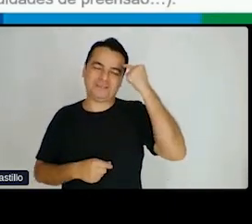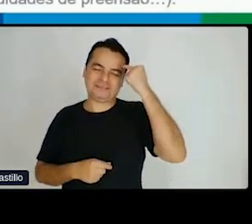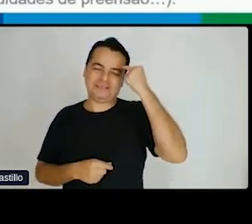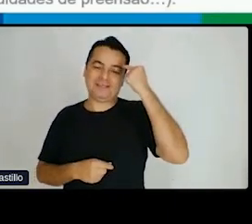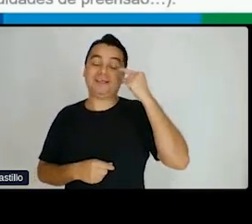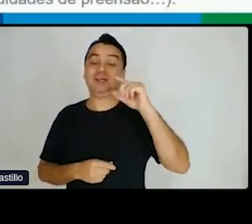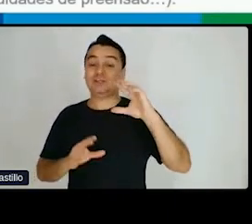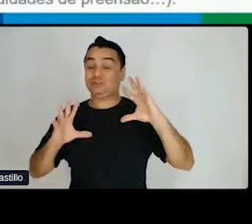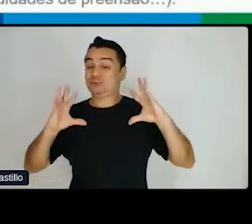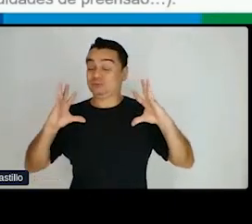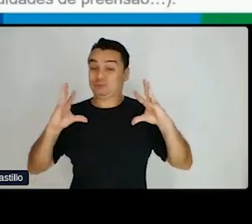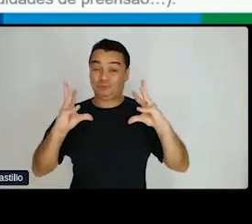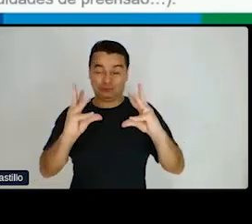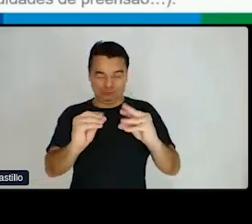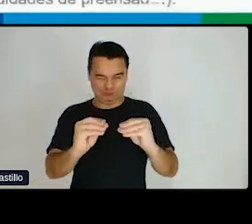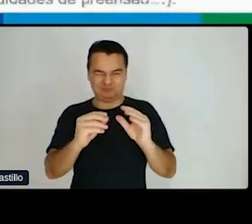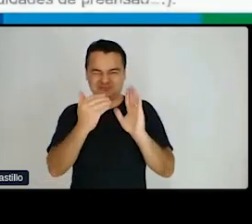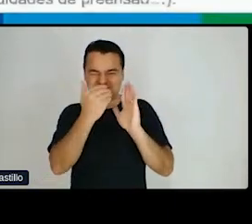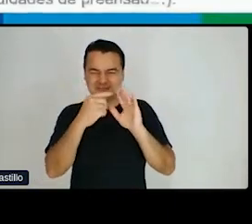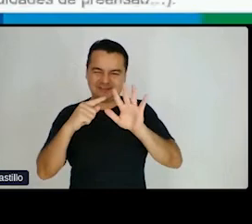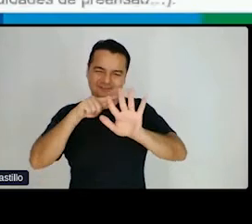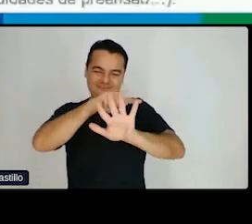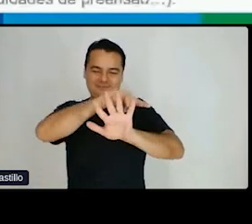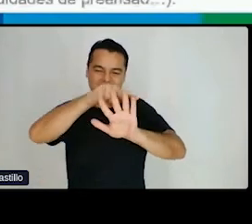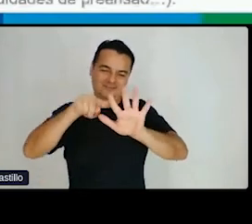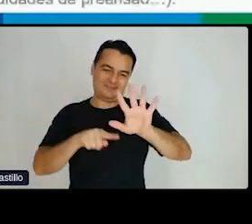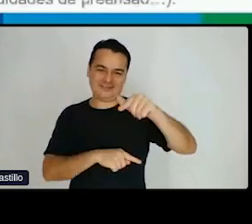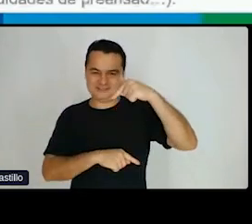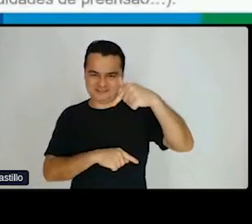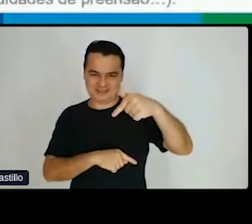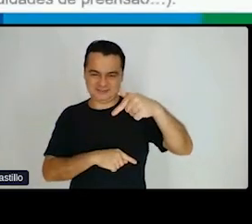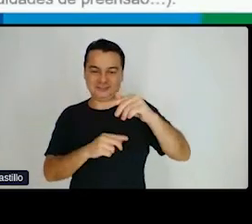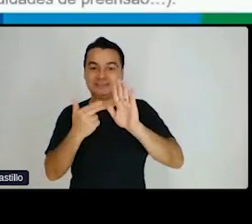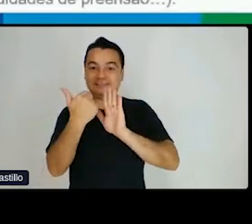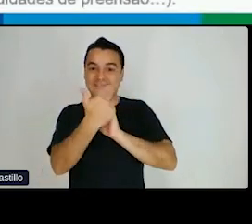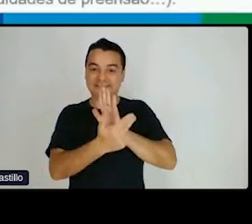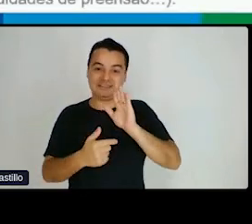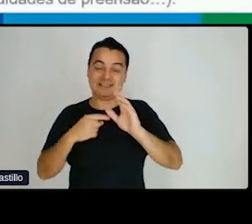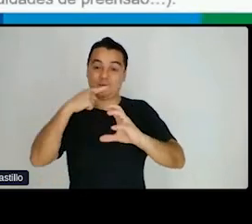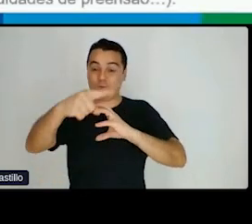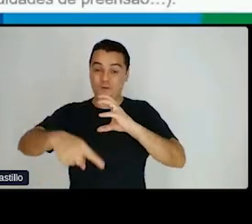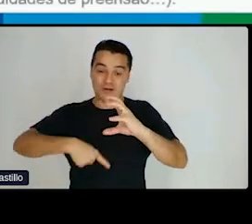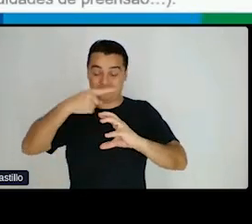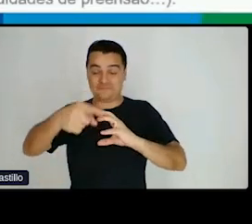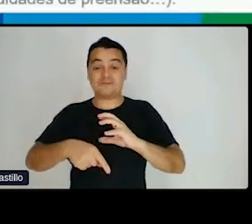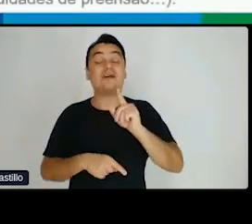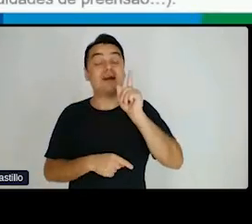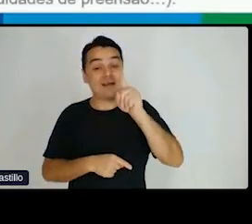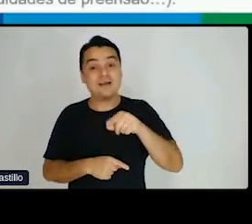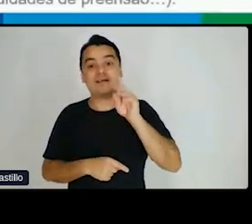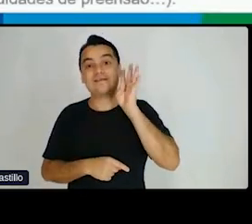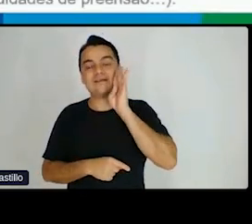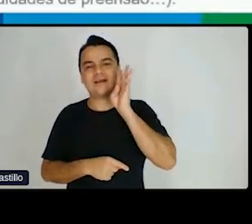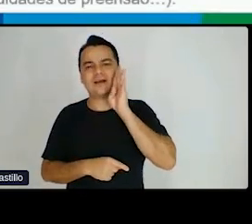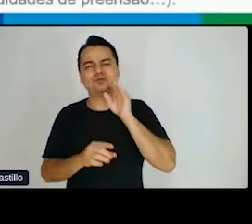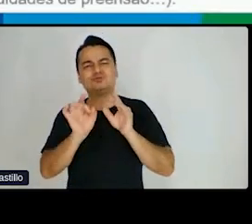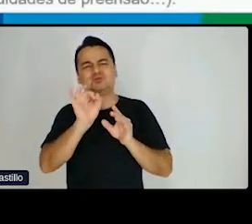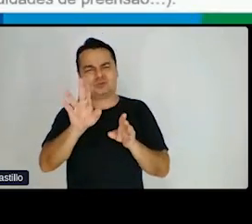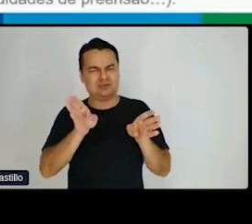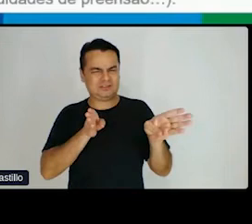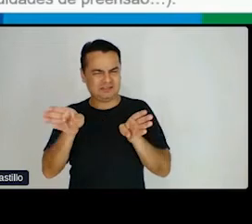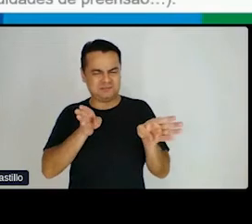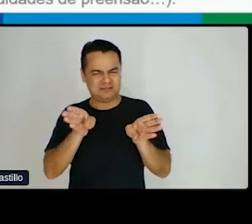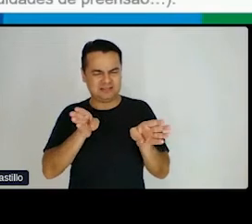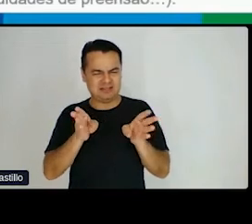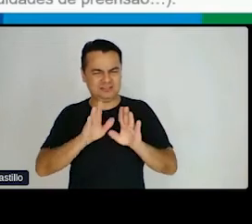que todos esses princípios do desenho universal, eles são interessantes não só para a acessibilidade, né,